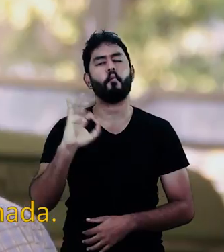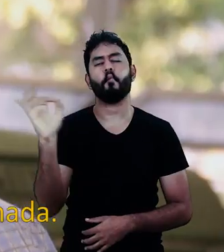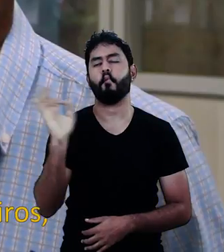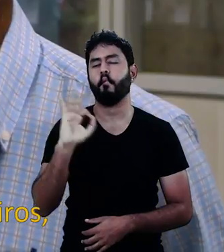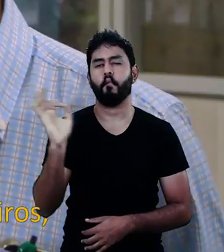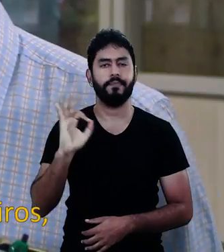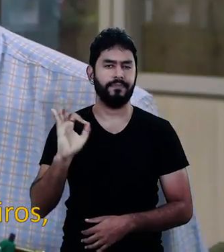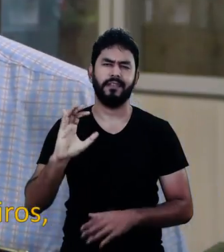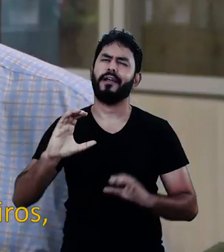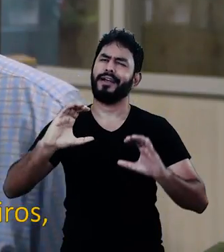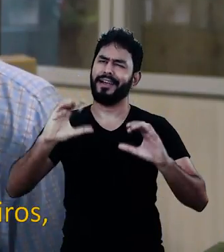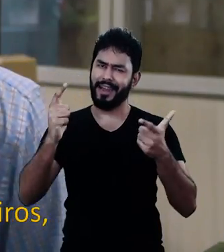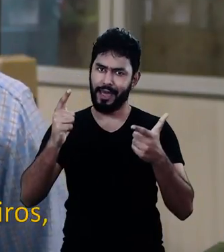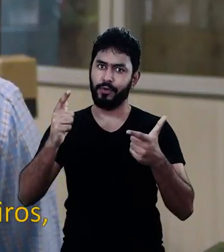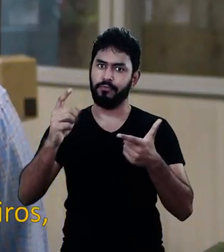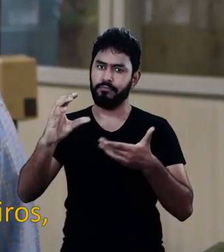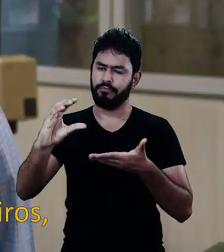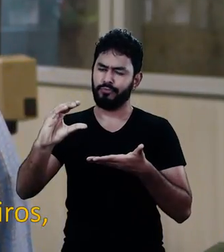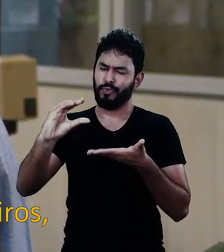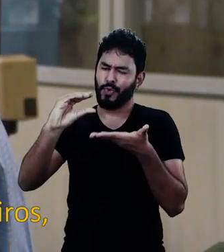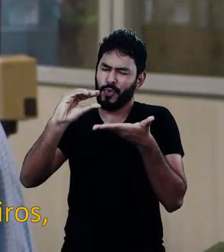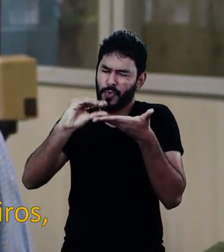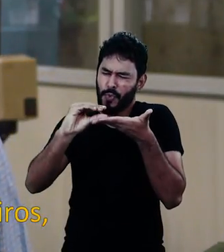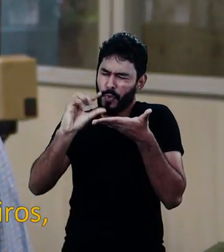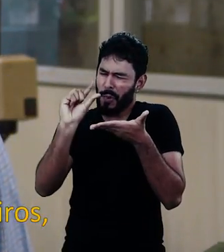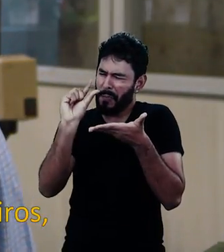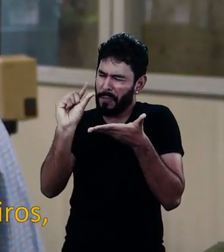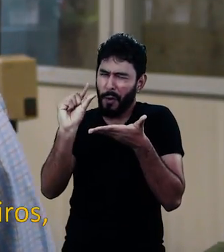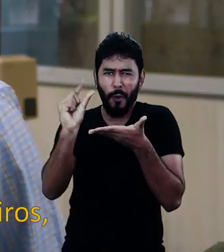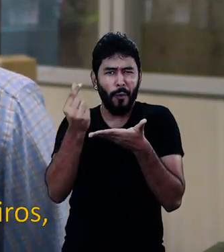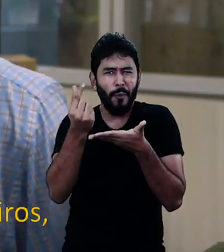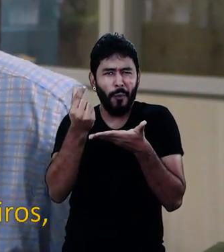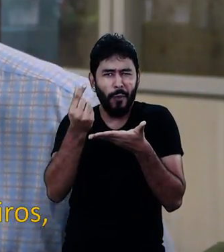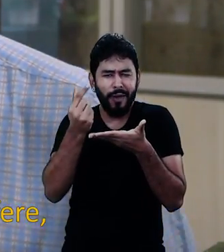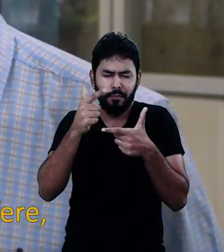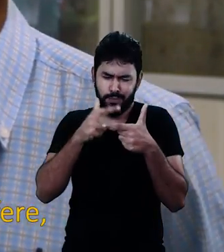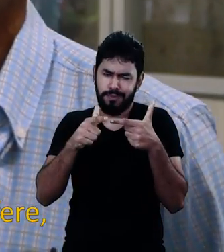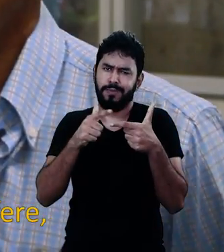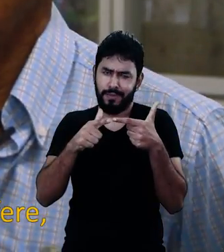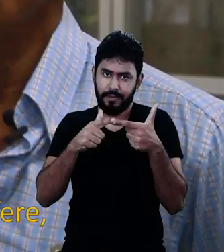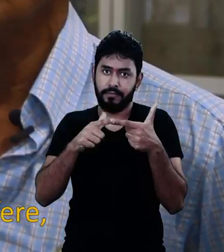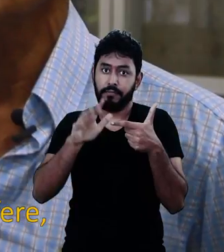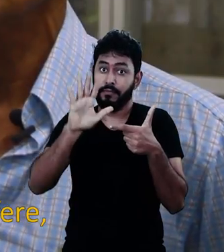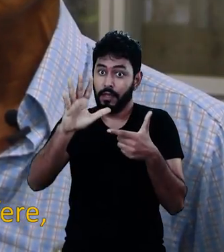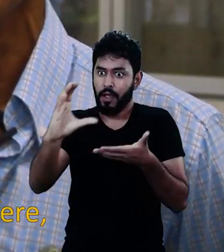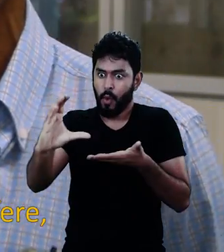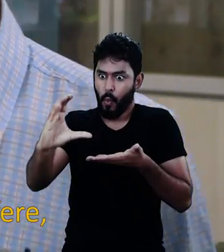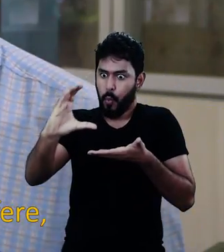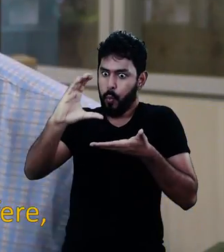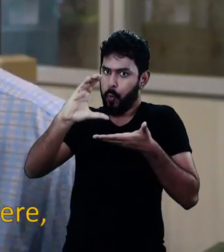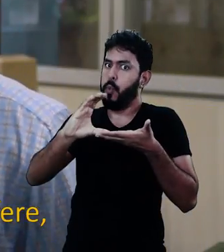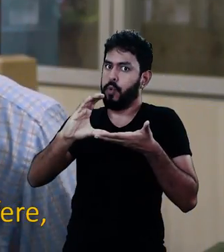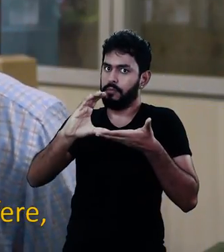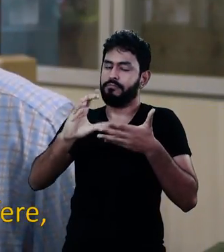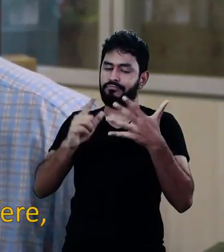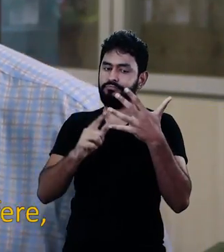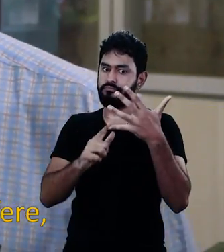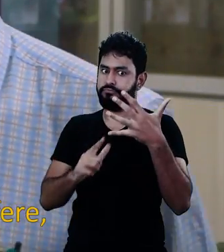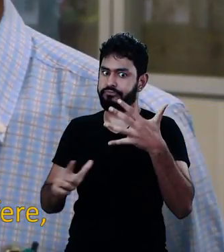nada. É evidente que os recursos financeiros, o valor da sua